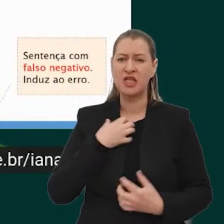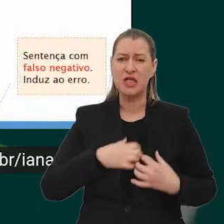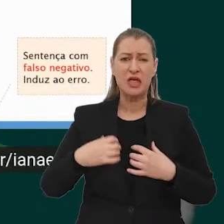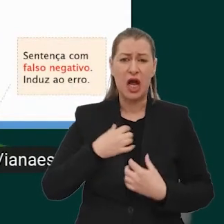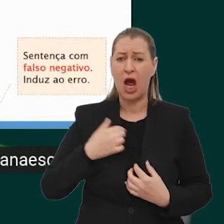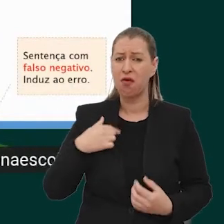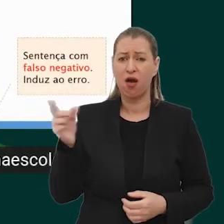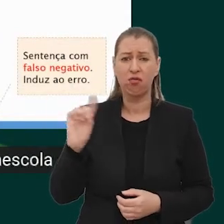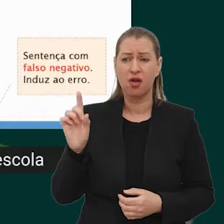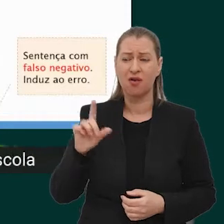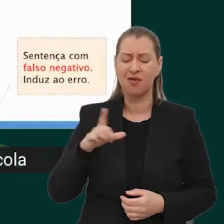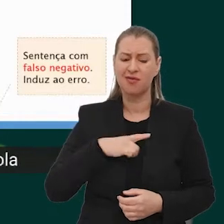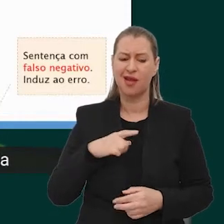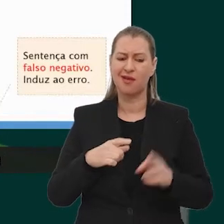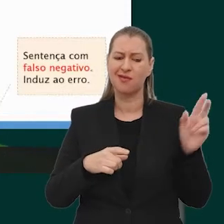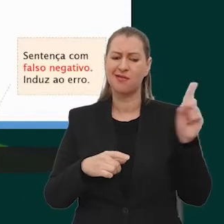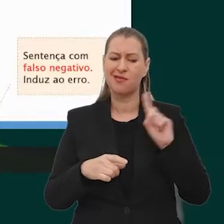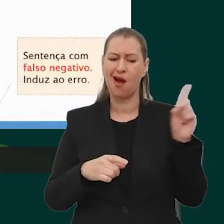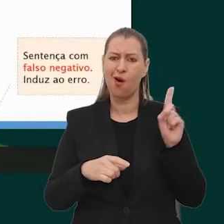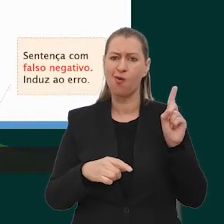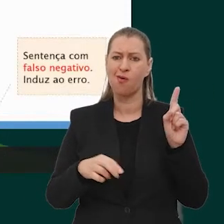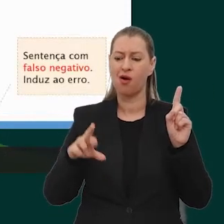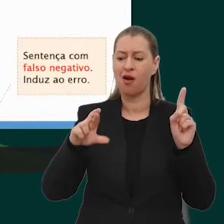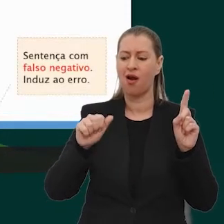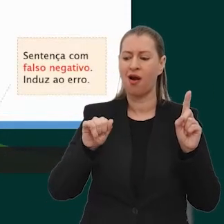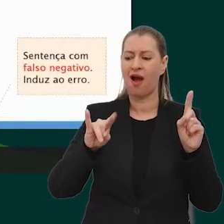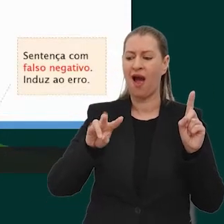e existe a raiva. Existe uma dupla